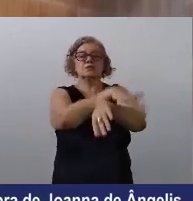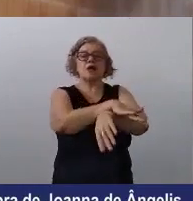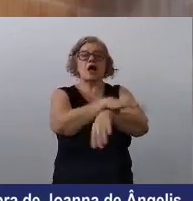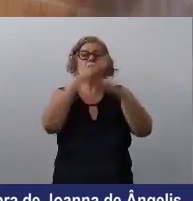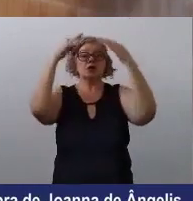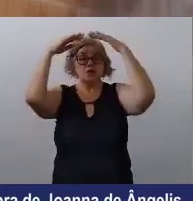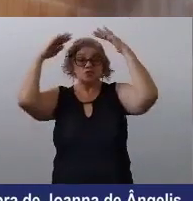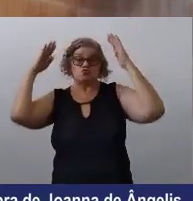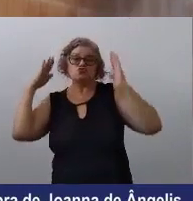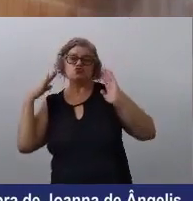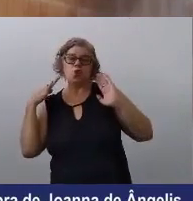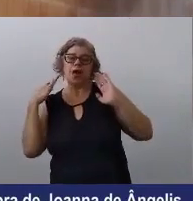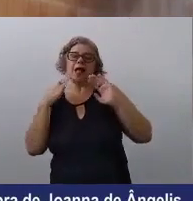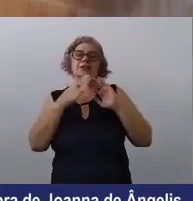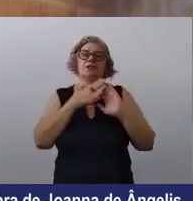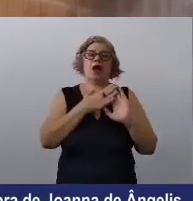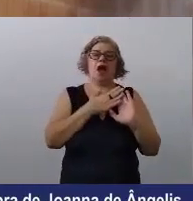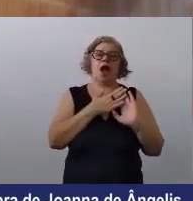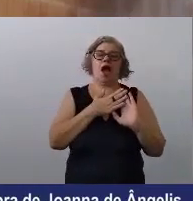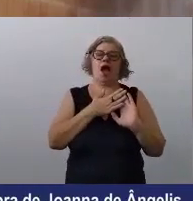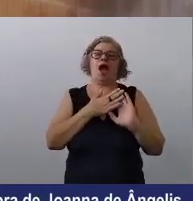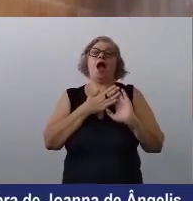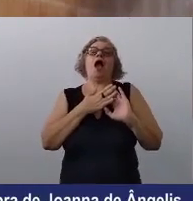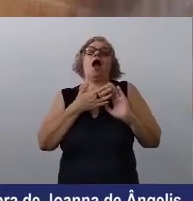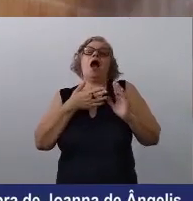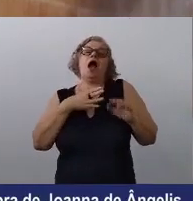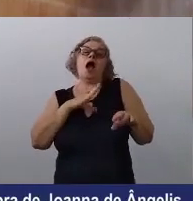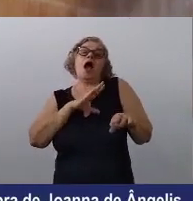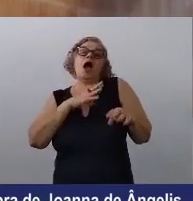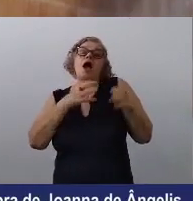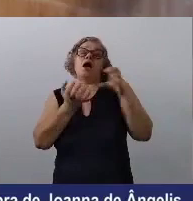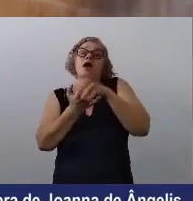Joana Angélica de Jesus, em Salvador, Bahia.